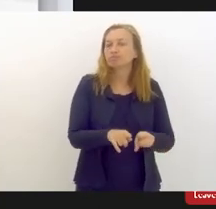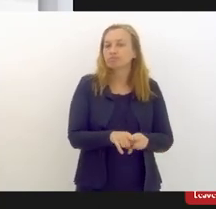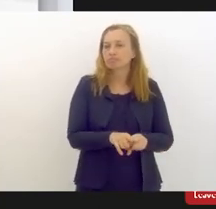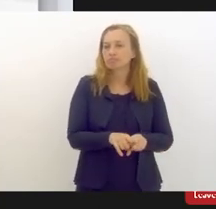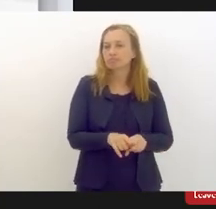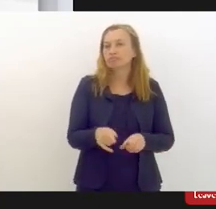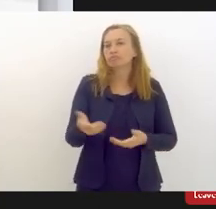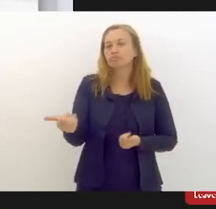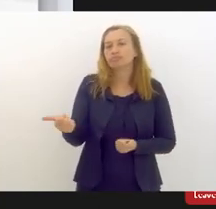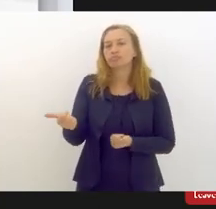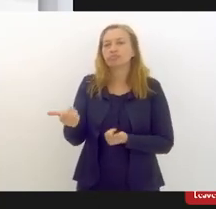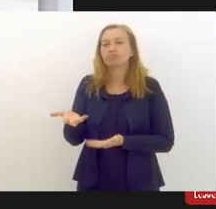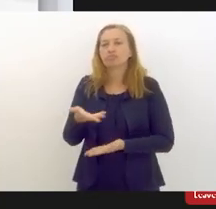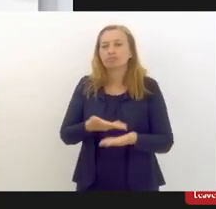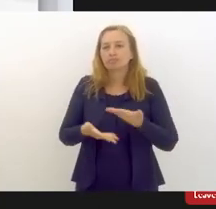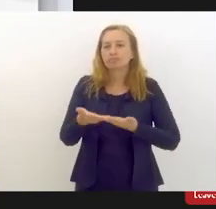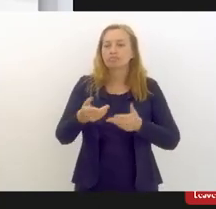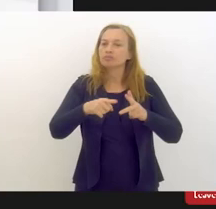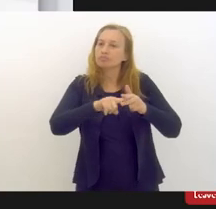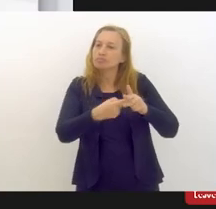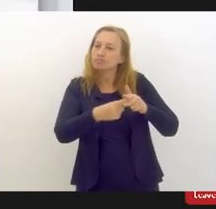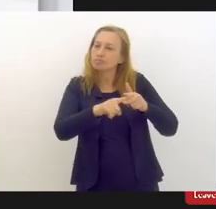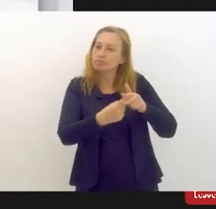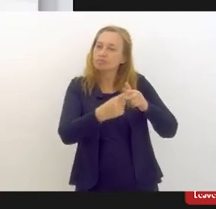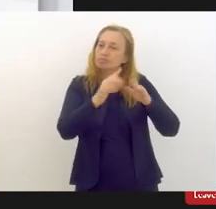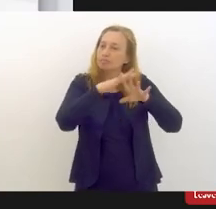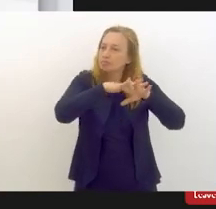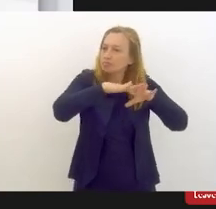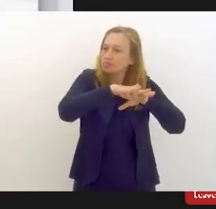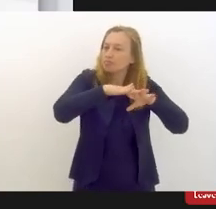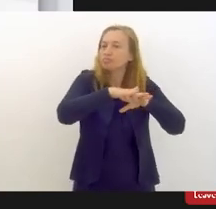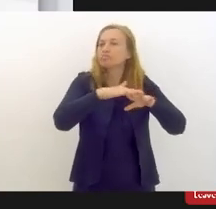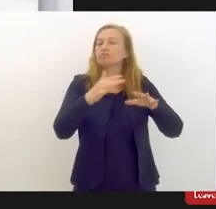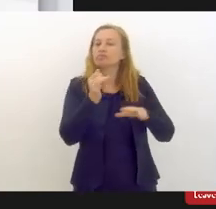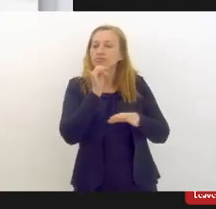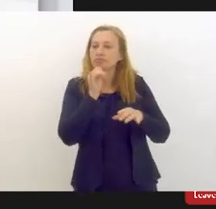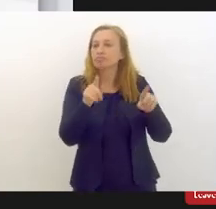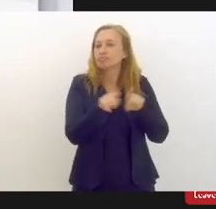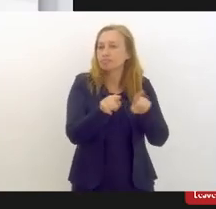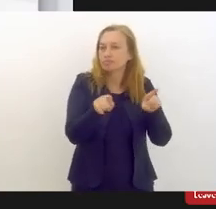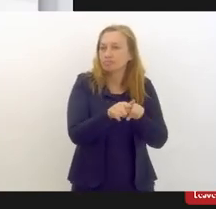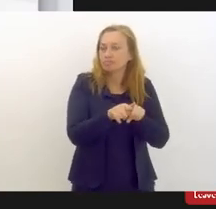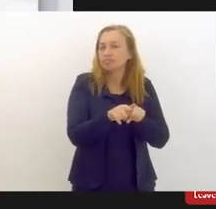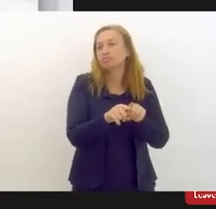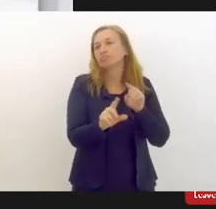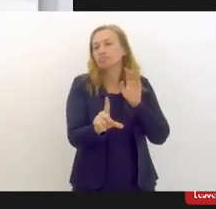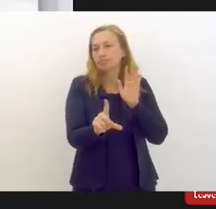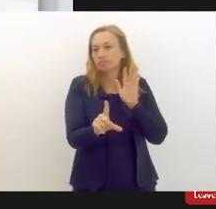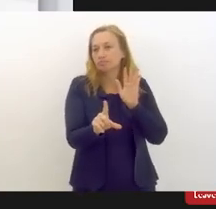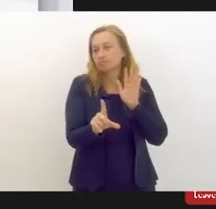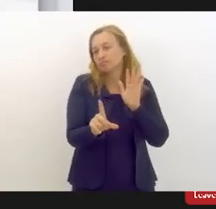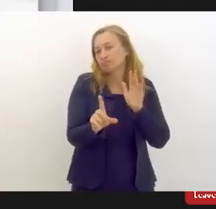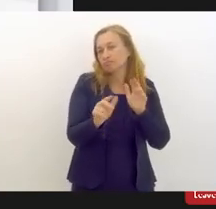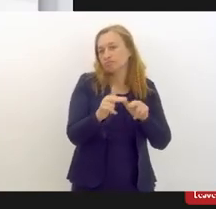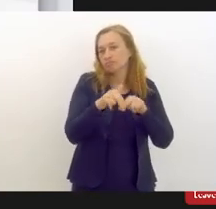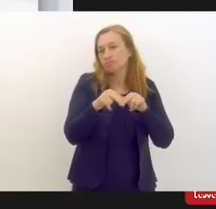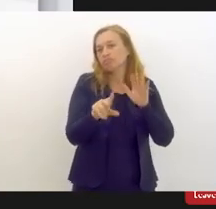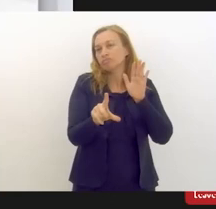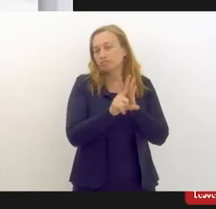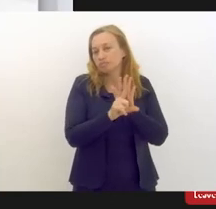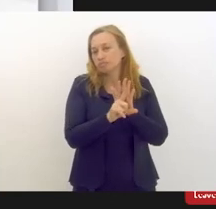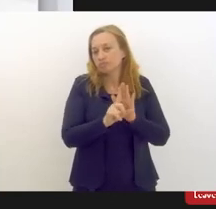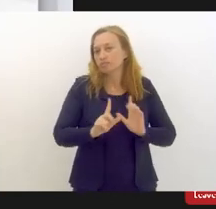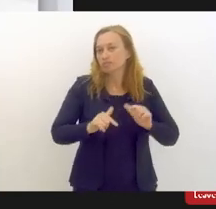cooperação técnica para reparo de telhados, por exemplo, com a EMOP, e até mesmo por força de lei, com as ações